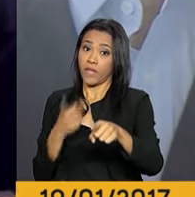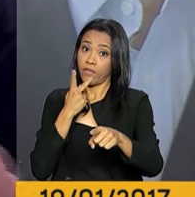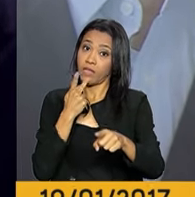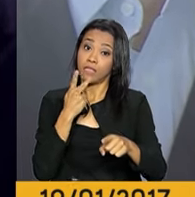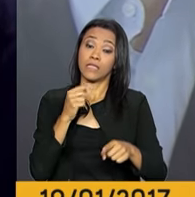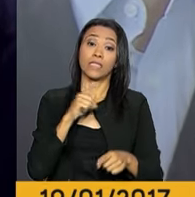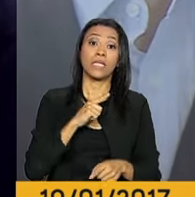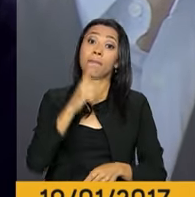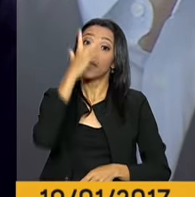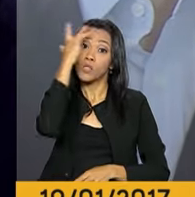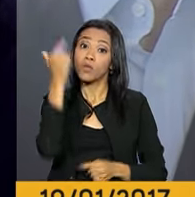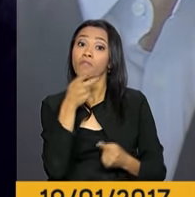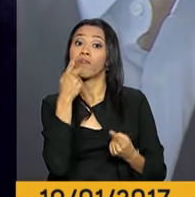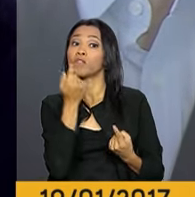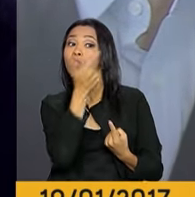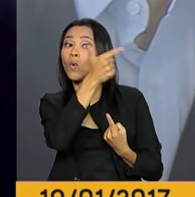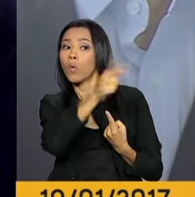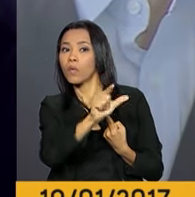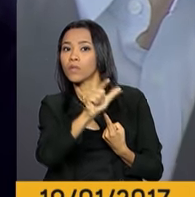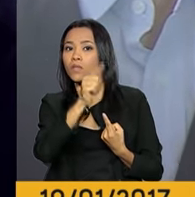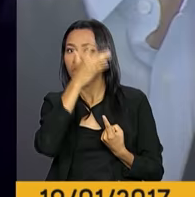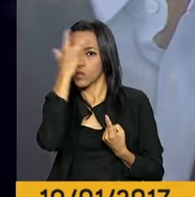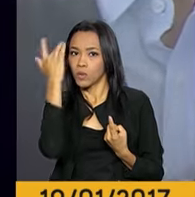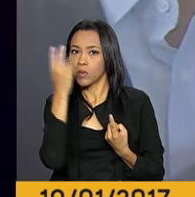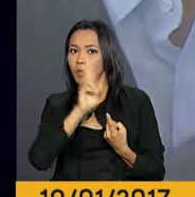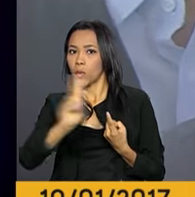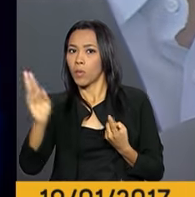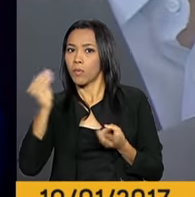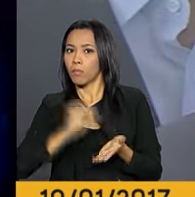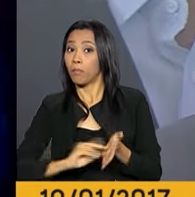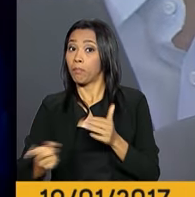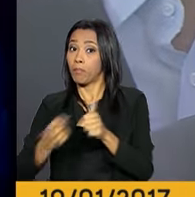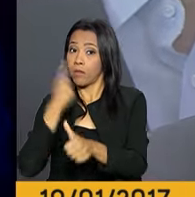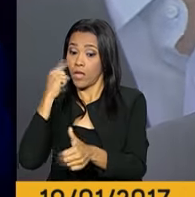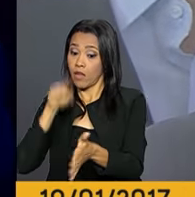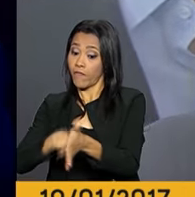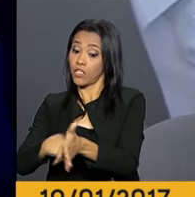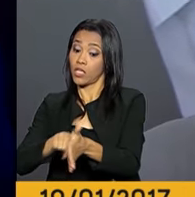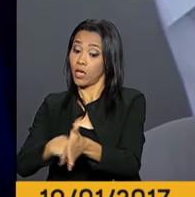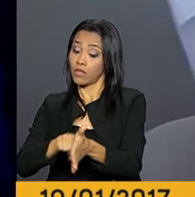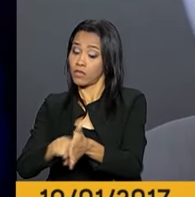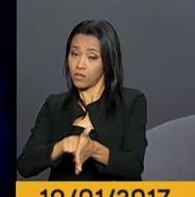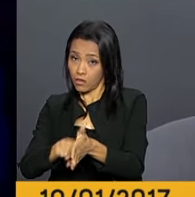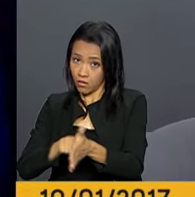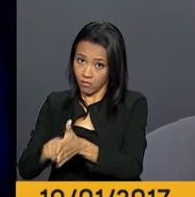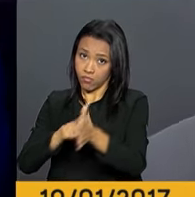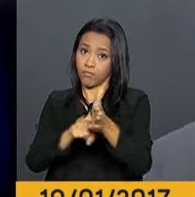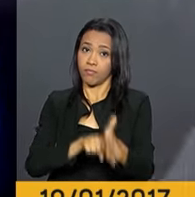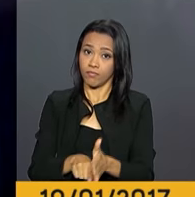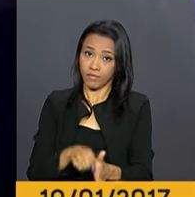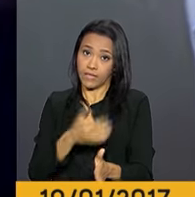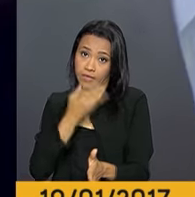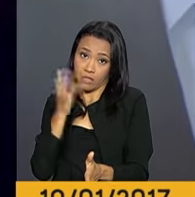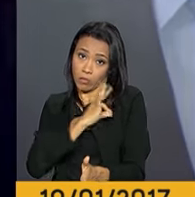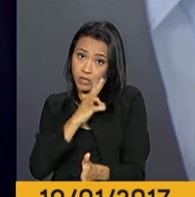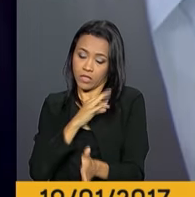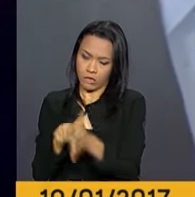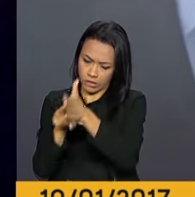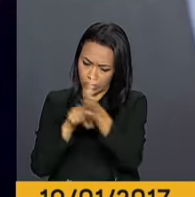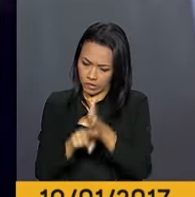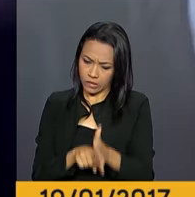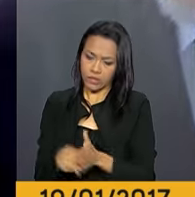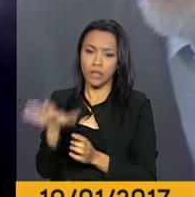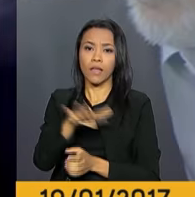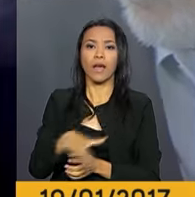alguém falando de outrem, né? E quando alguém fala de outrem, você tem uma investigação. Vai depender das investigações que forem feitas, em primeiro lugar na